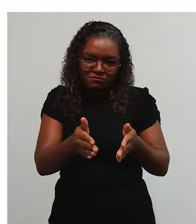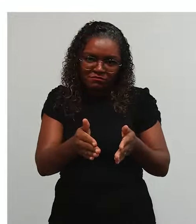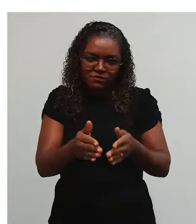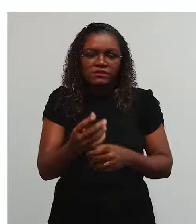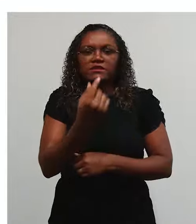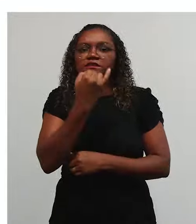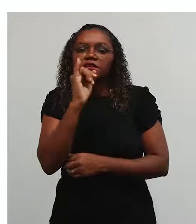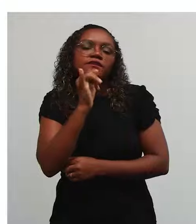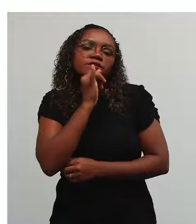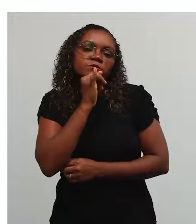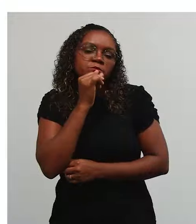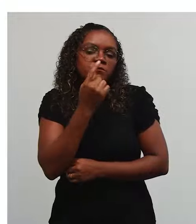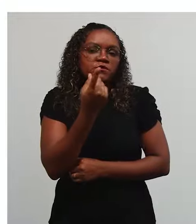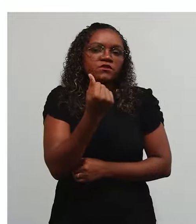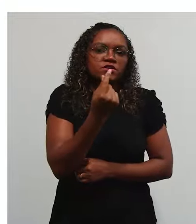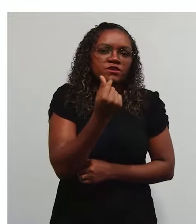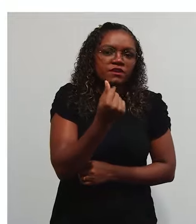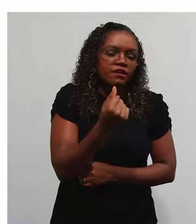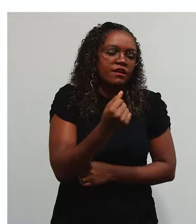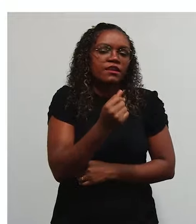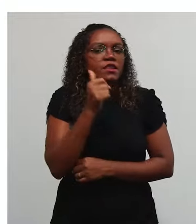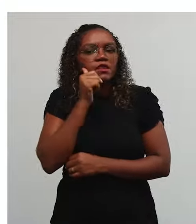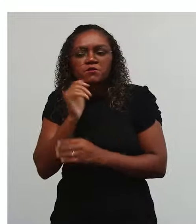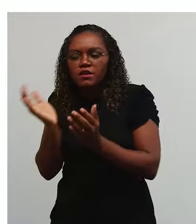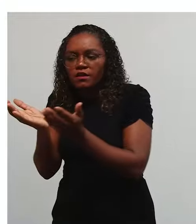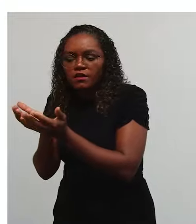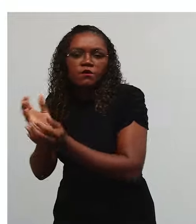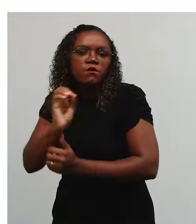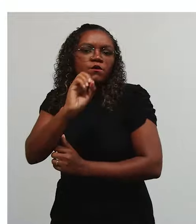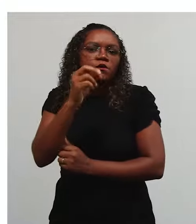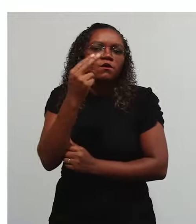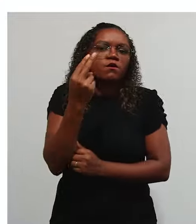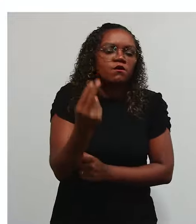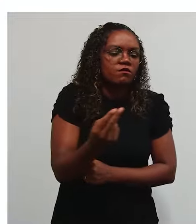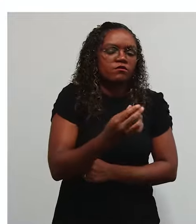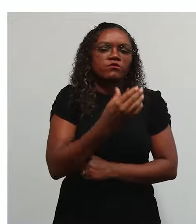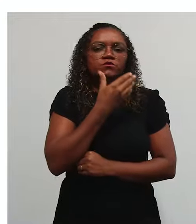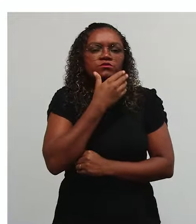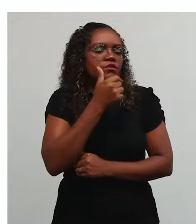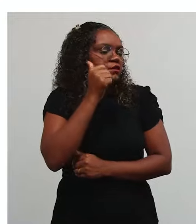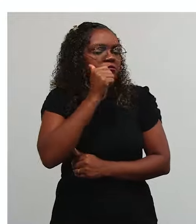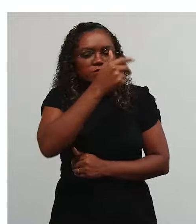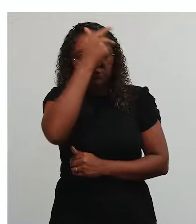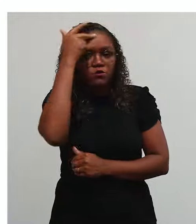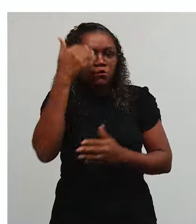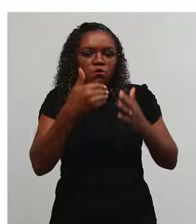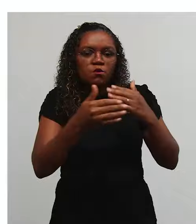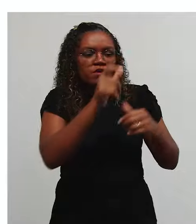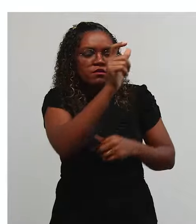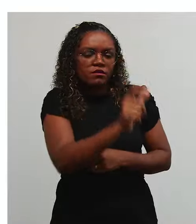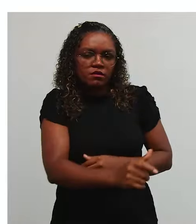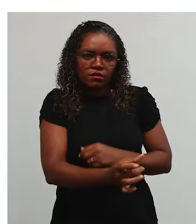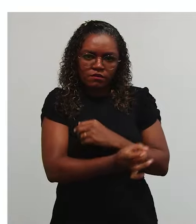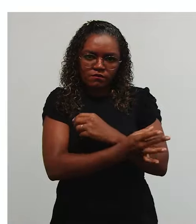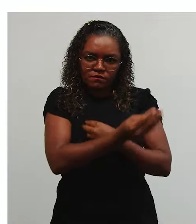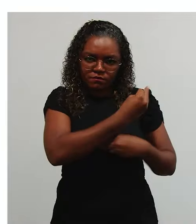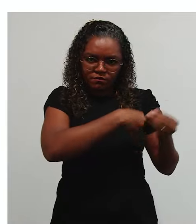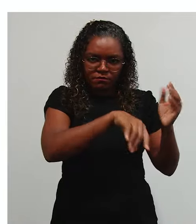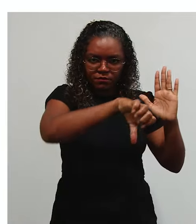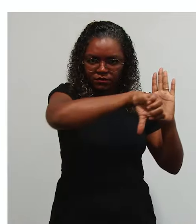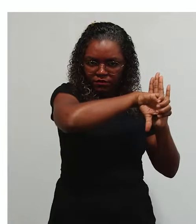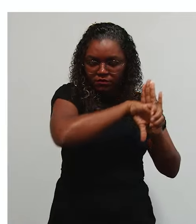tá nem aí se o dinheiro é do da armadu ou de algum cidadão aí envolvido no crime de